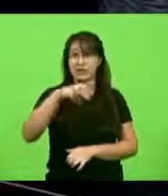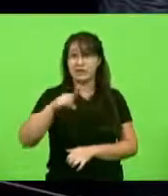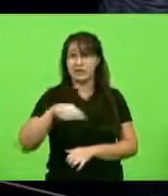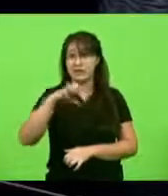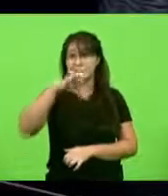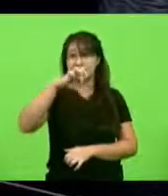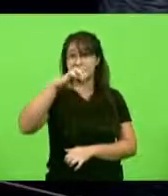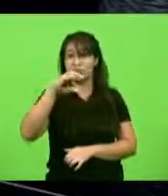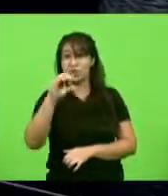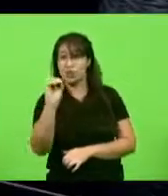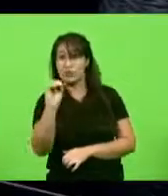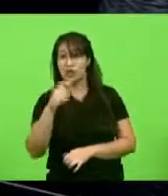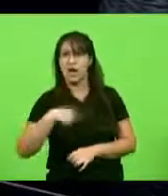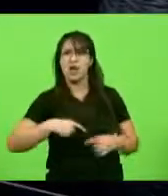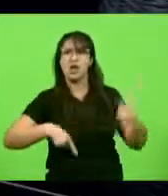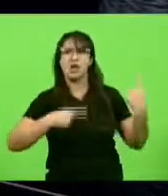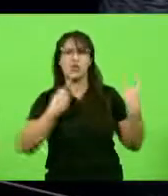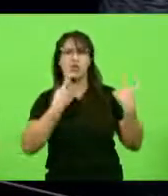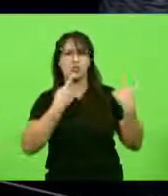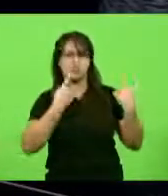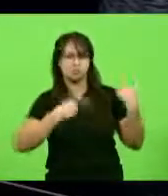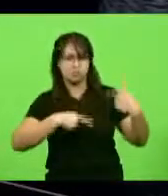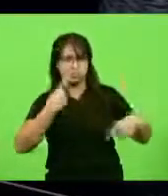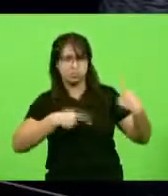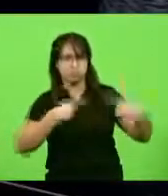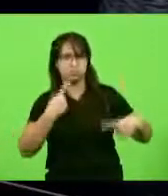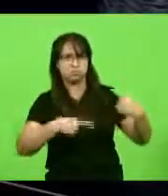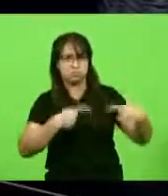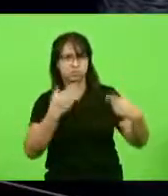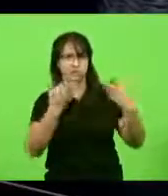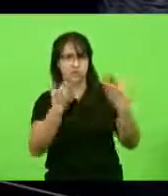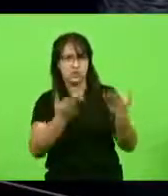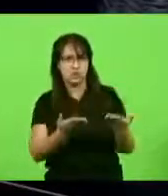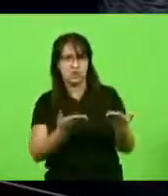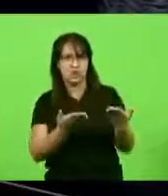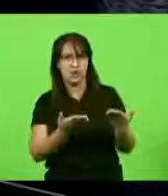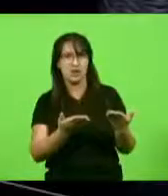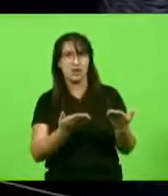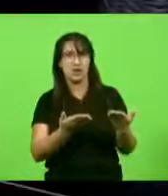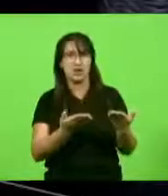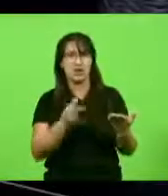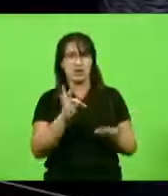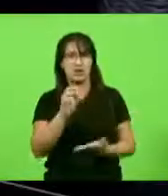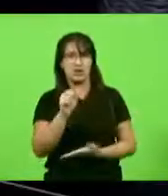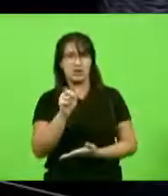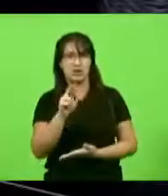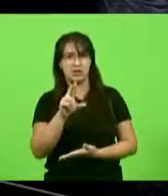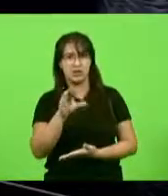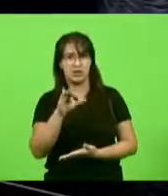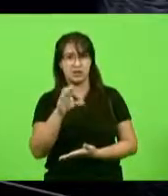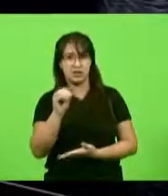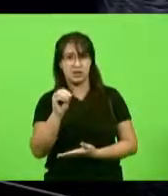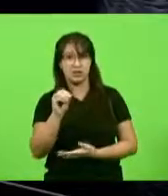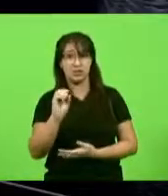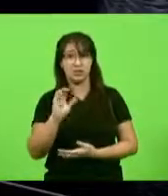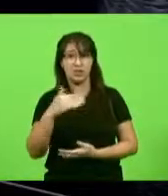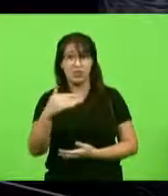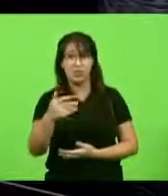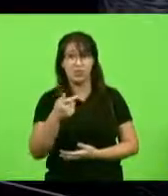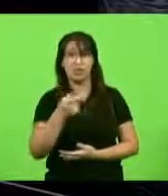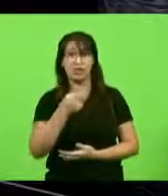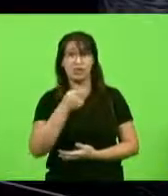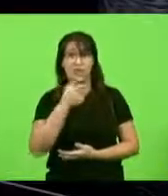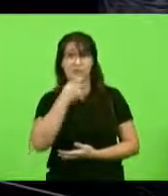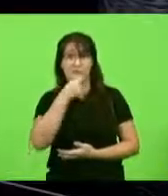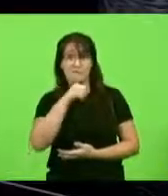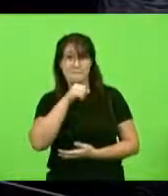bati boca com o Tarcísio de Freitas lá no contorno viário da Grande Florianópolis e fui aparteado pelo meu pai. Os senadores pediam a